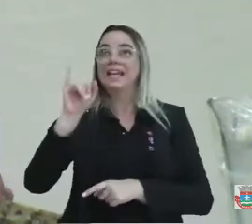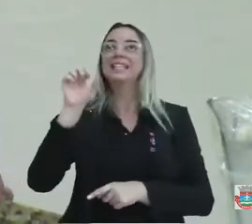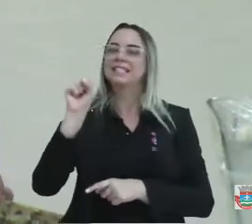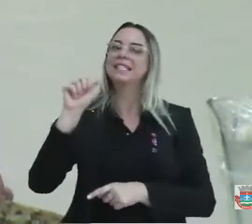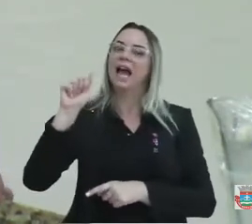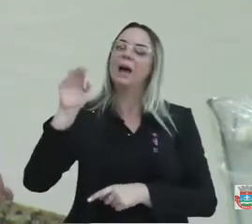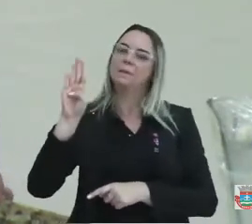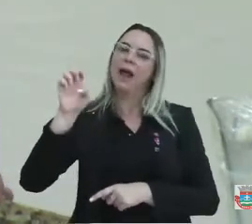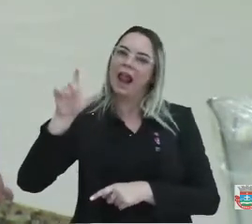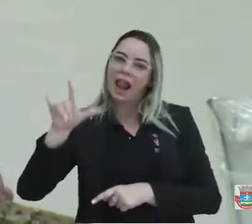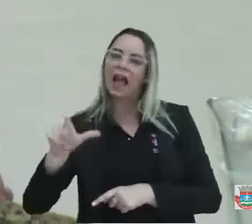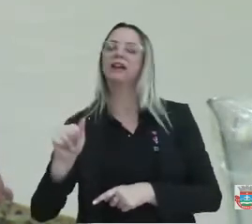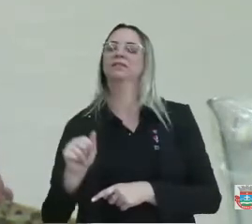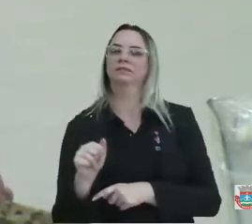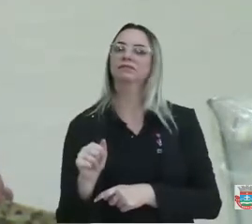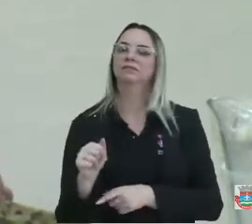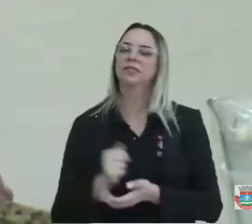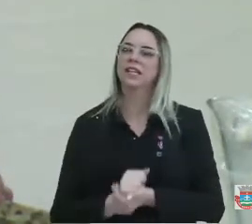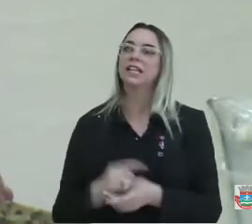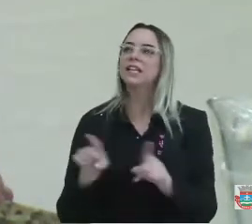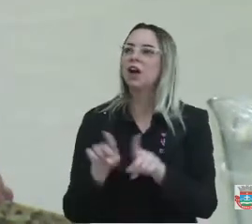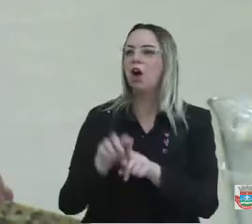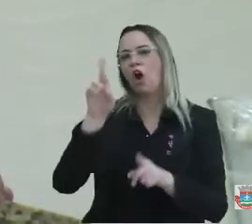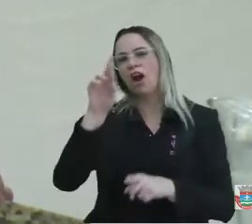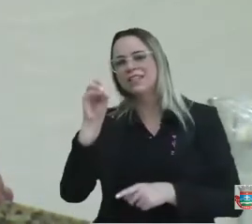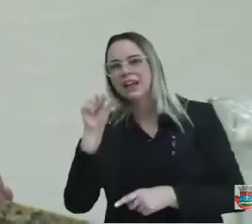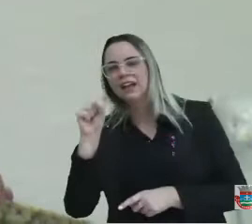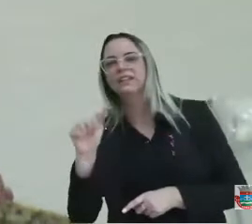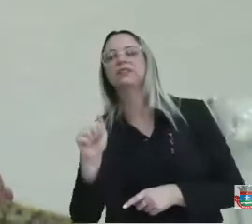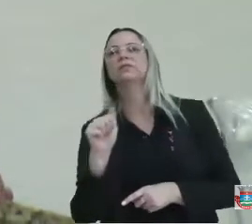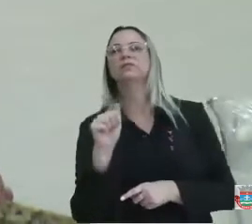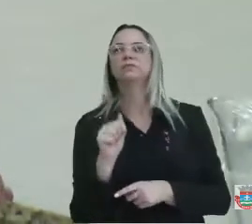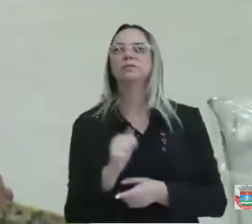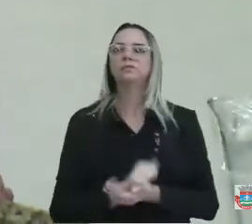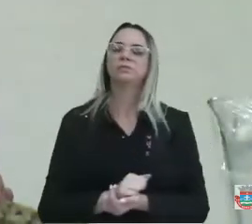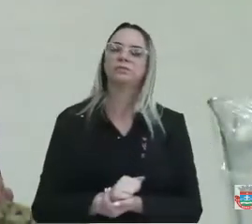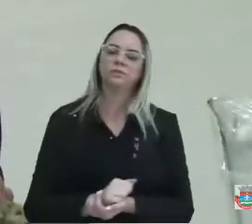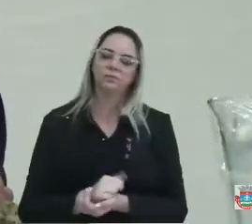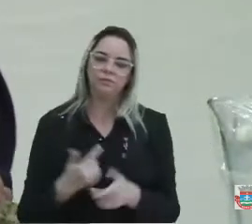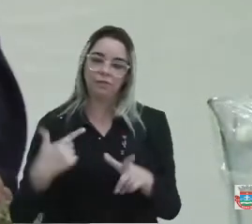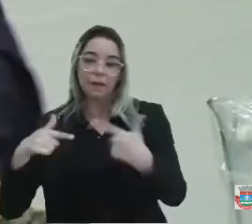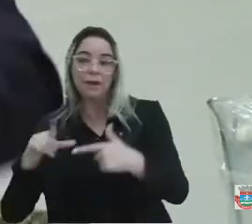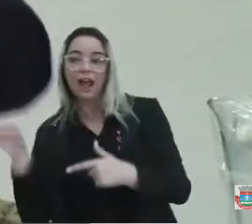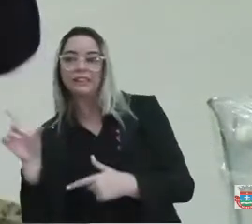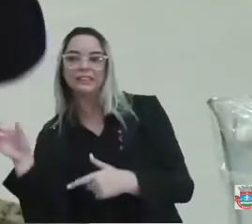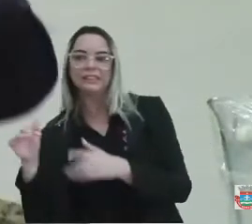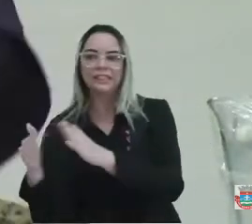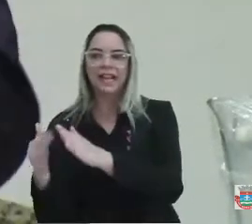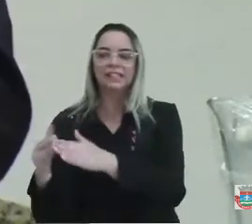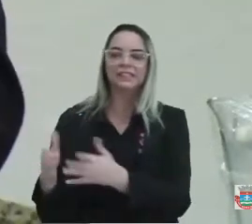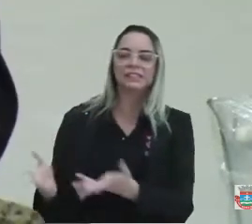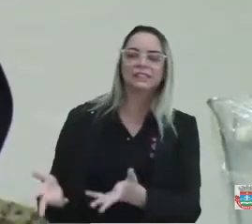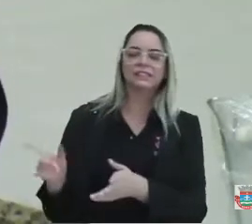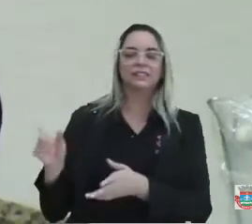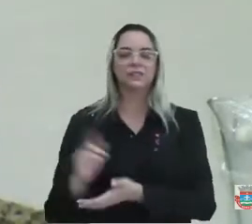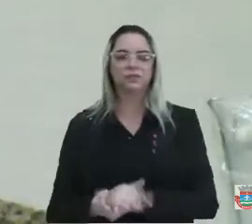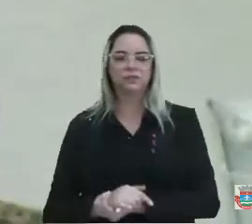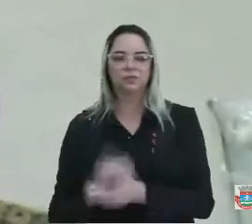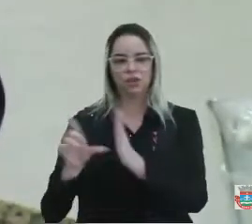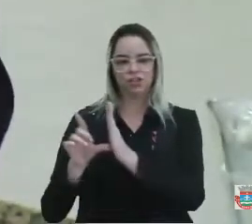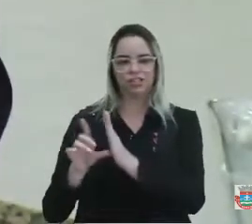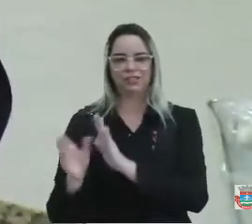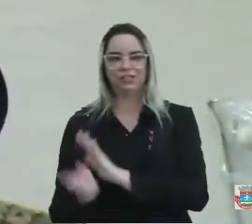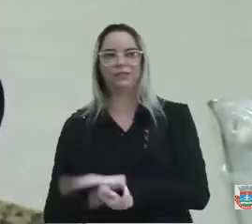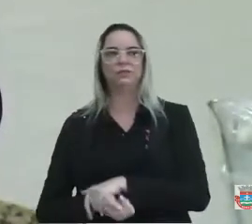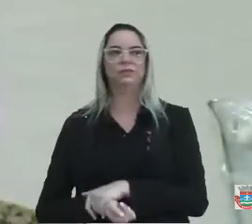Lagoa do Almeida. Para Rosa Teixeira, casado com meu primo Divo, que trabalha lá na casa do nosso amigo Edmário, que se encontra em São